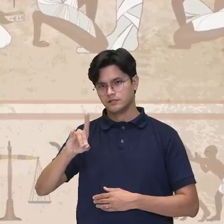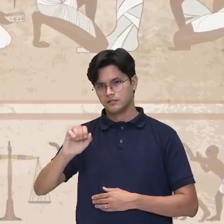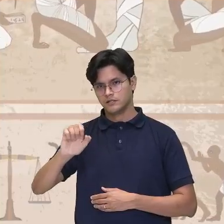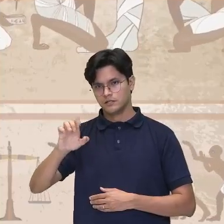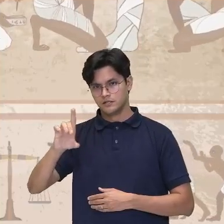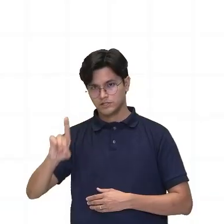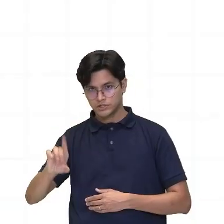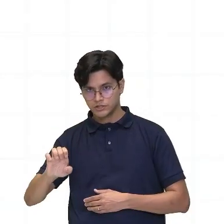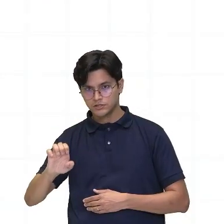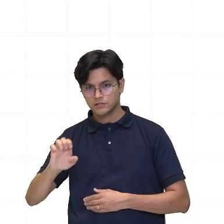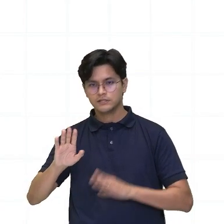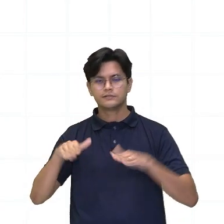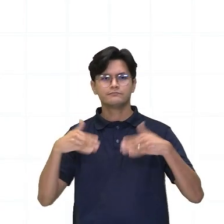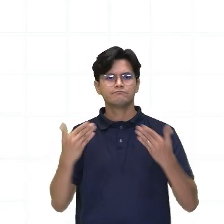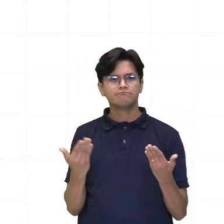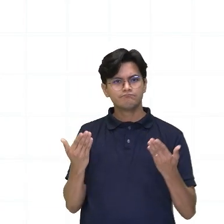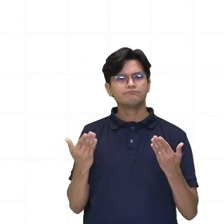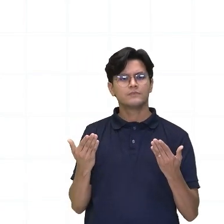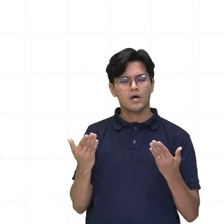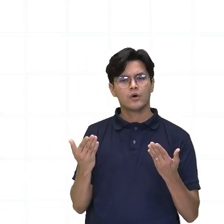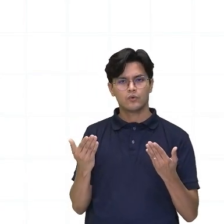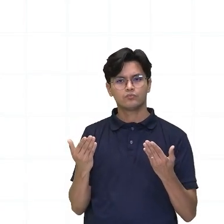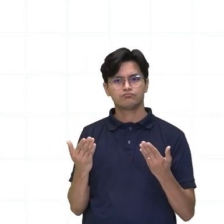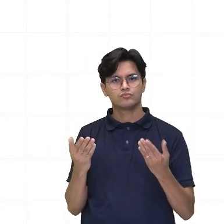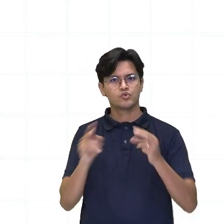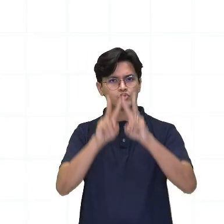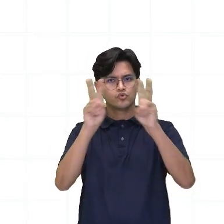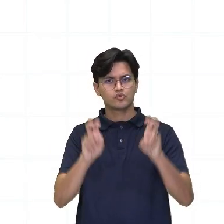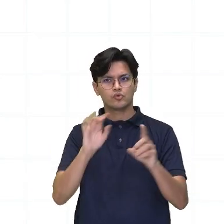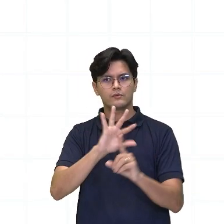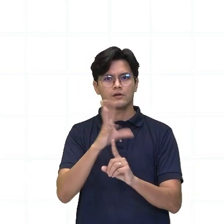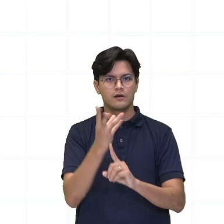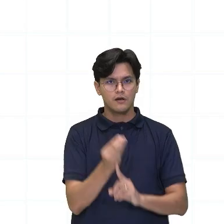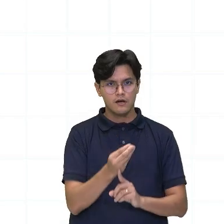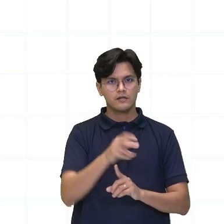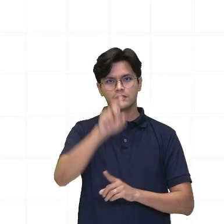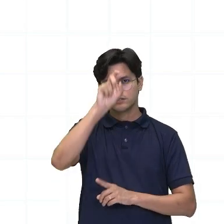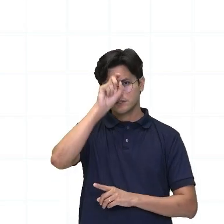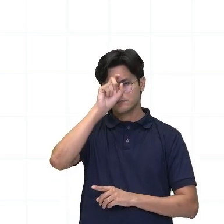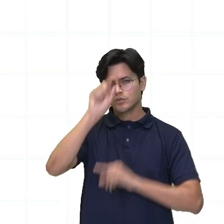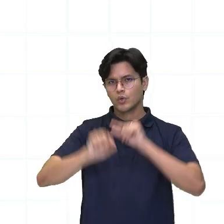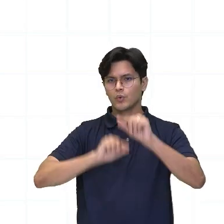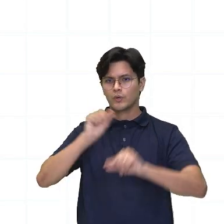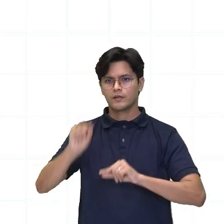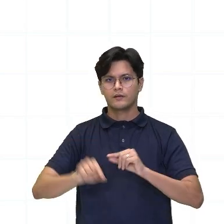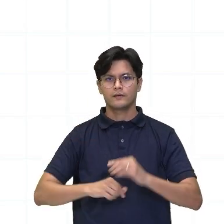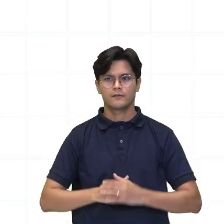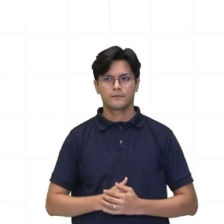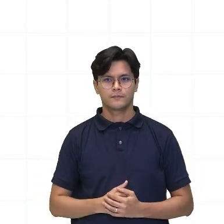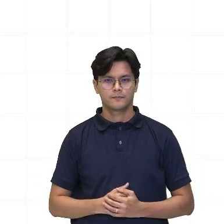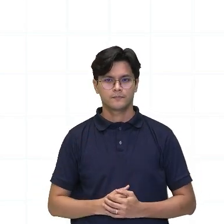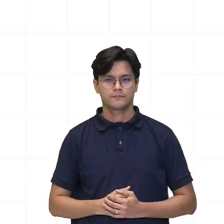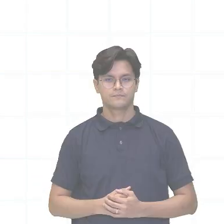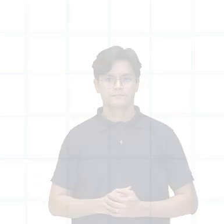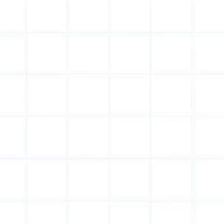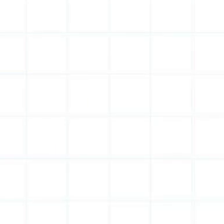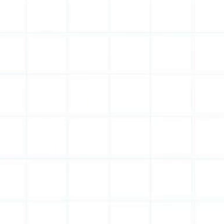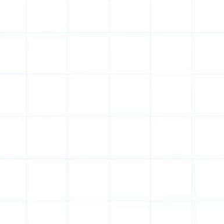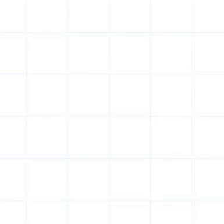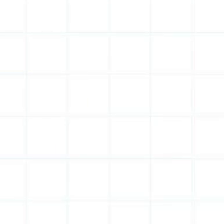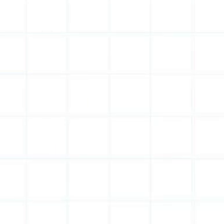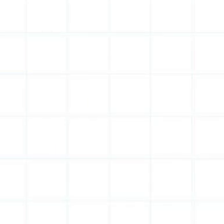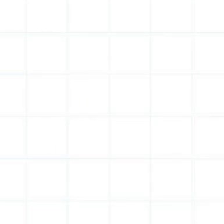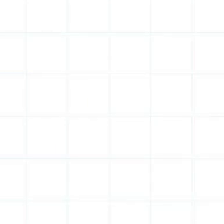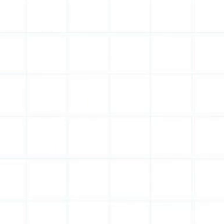sobre a arte egípcia? A arte egípcia foi extremamente rica, contendo objetos diversos, né,